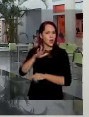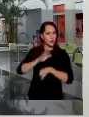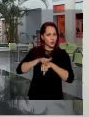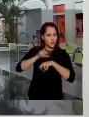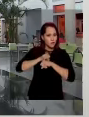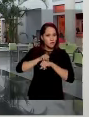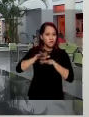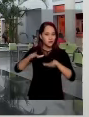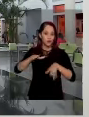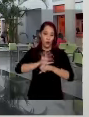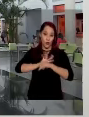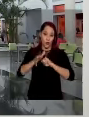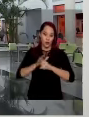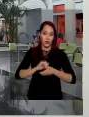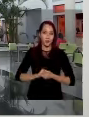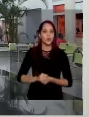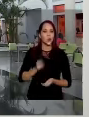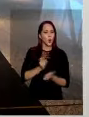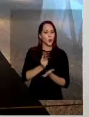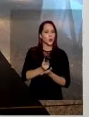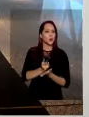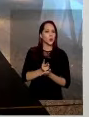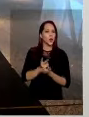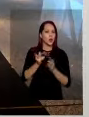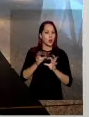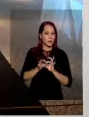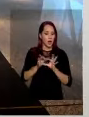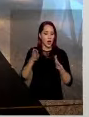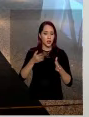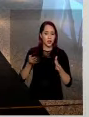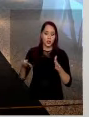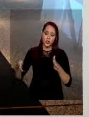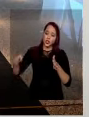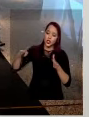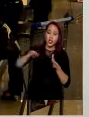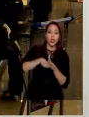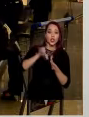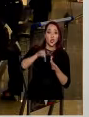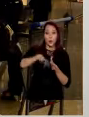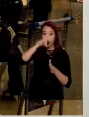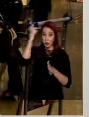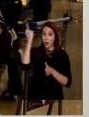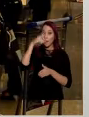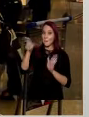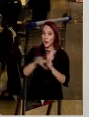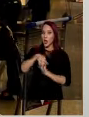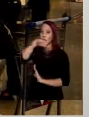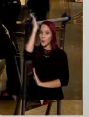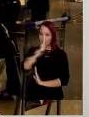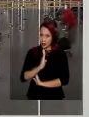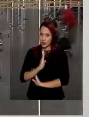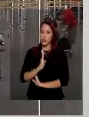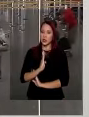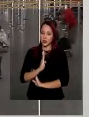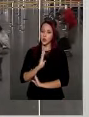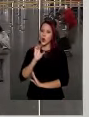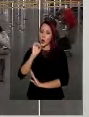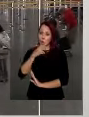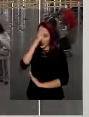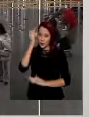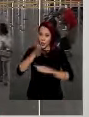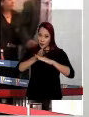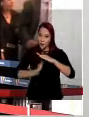Exatamente. Essa informação, inclusive, saiu no dia 28 de abril agora, e as fronteiras aéreas do Brasil estão